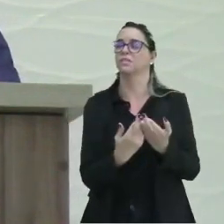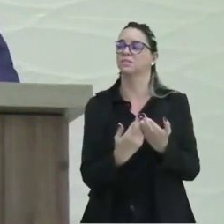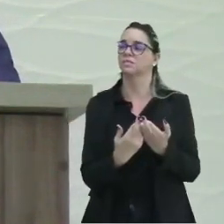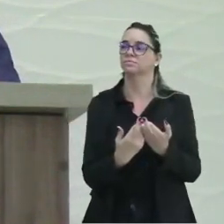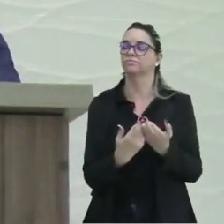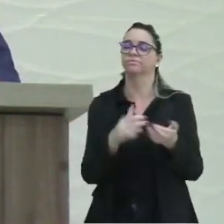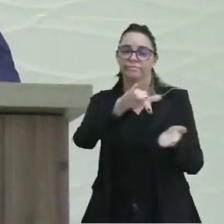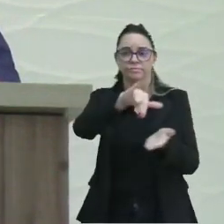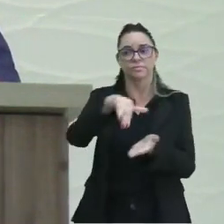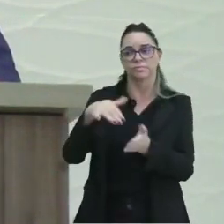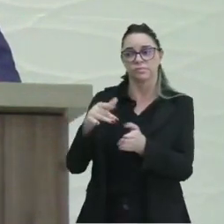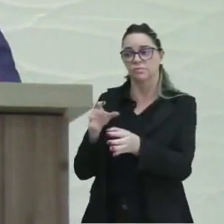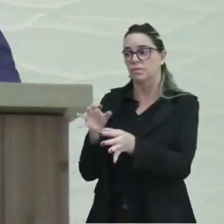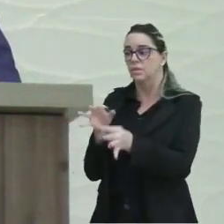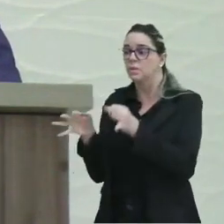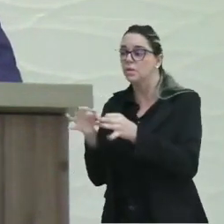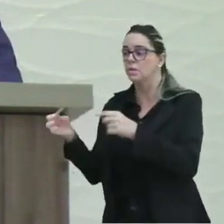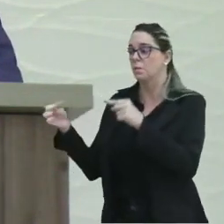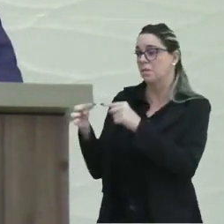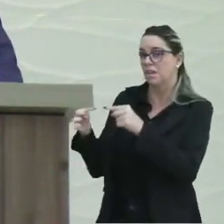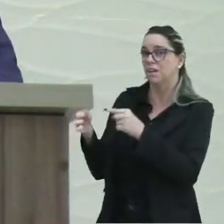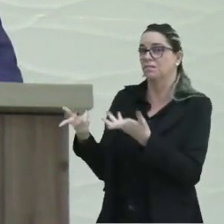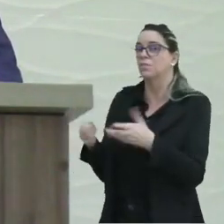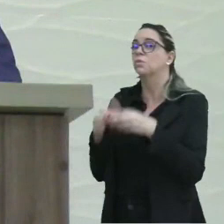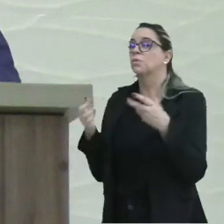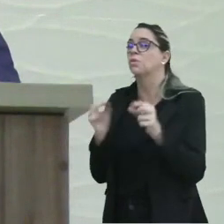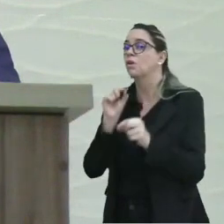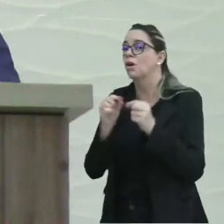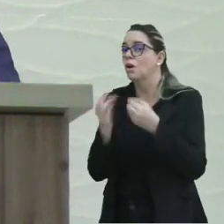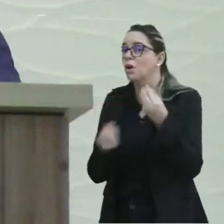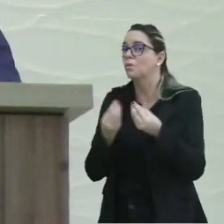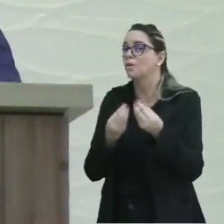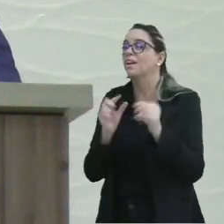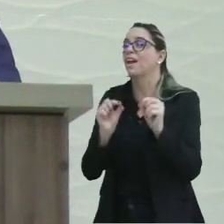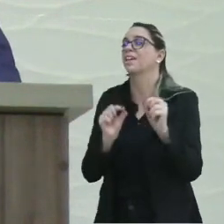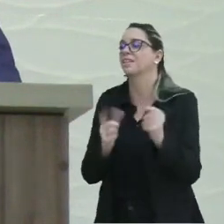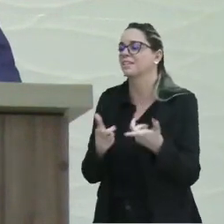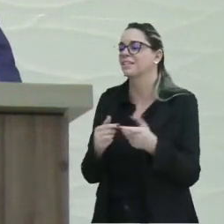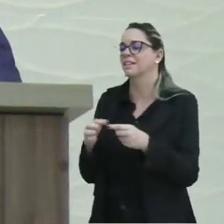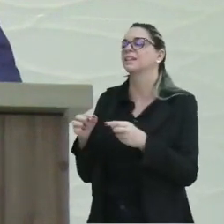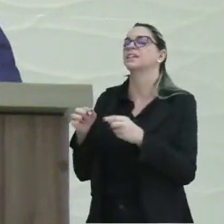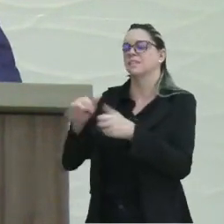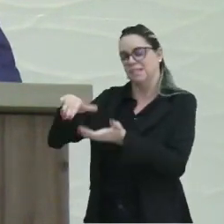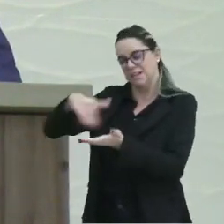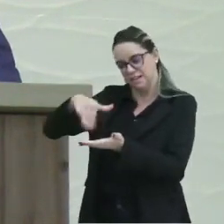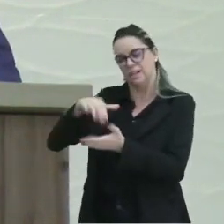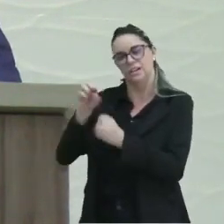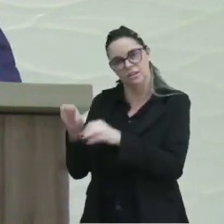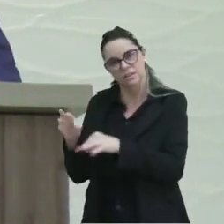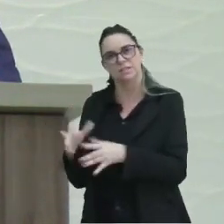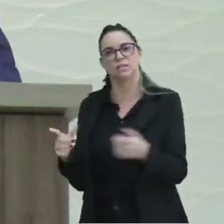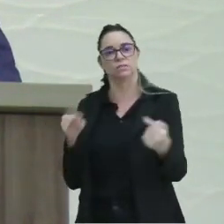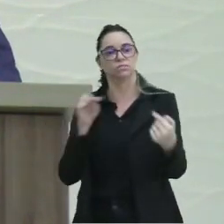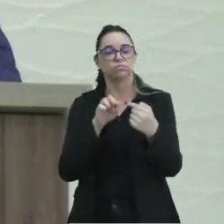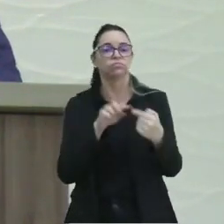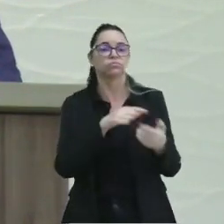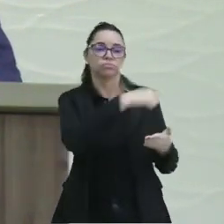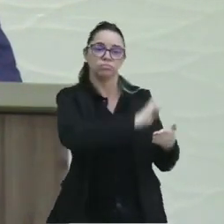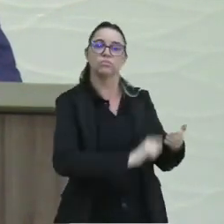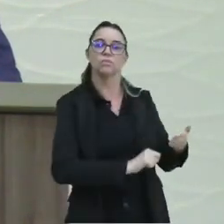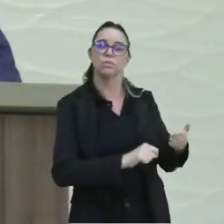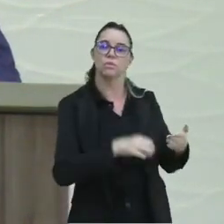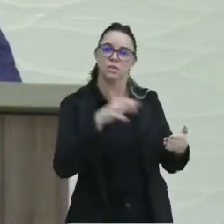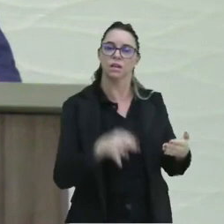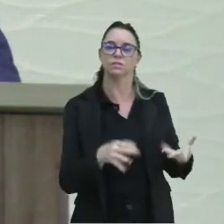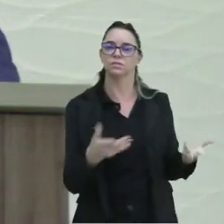Secretaria de Educação, quando conseguiram dar o ponto final e a Assembleia conseguiu aprovar, né, o acordo que tinha sido feito,